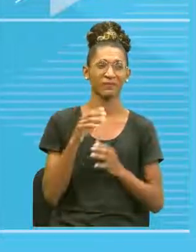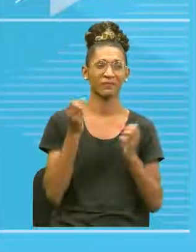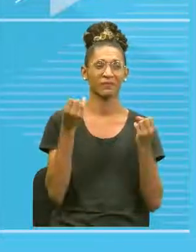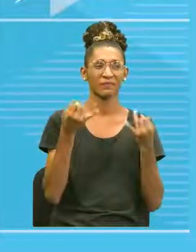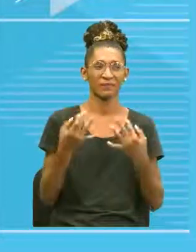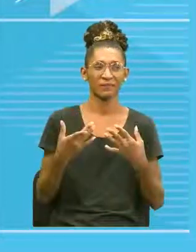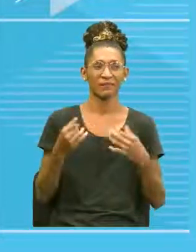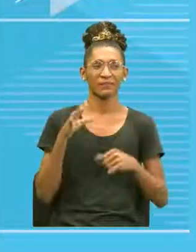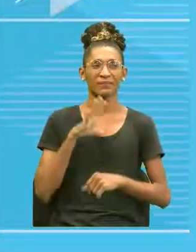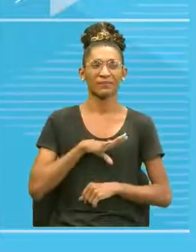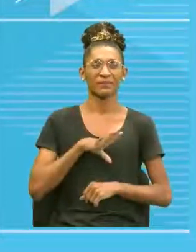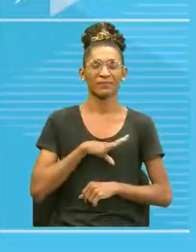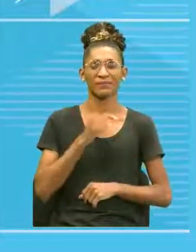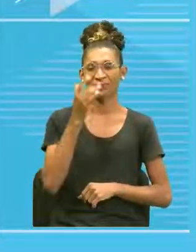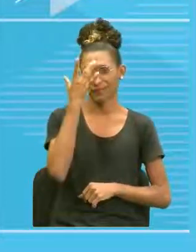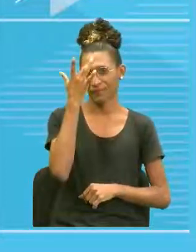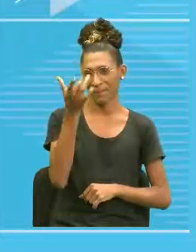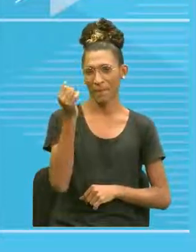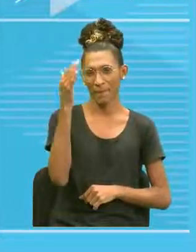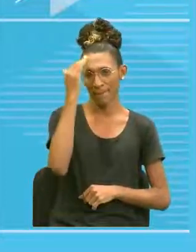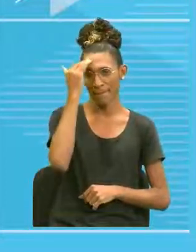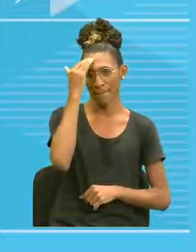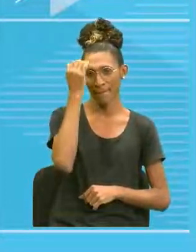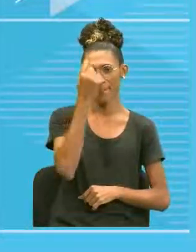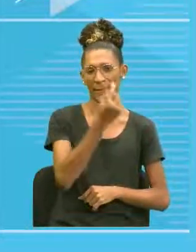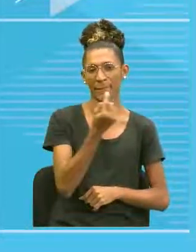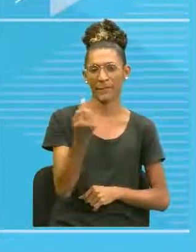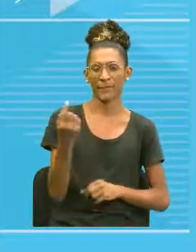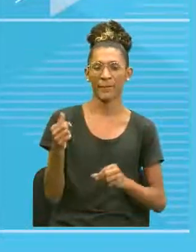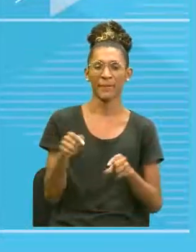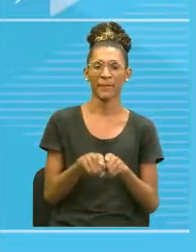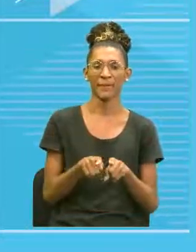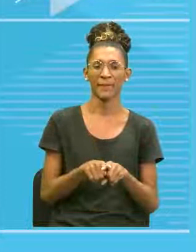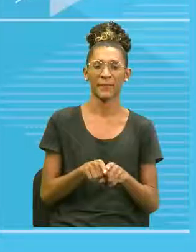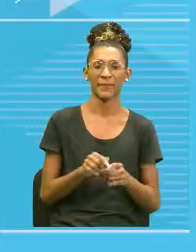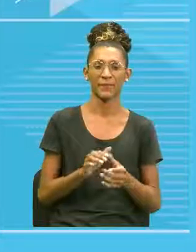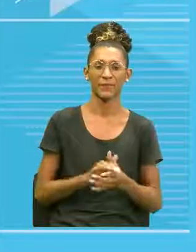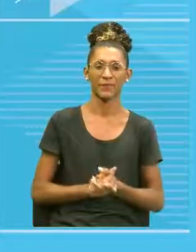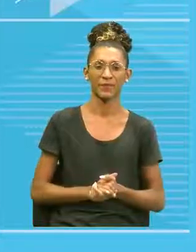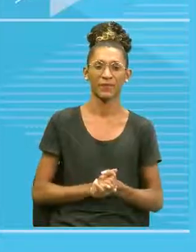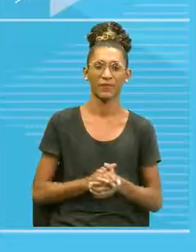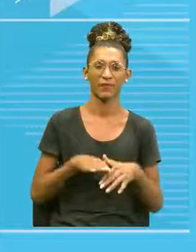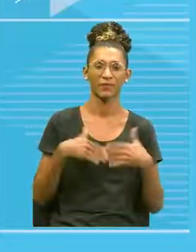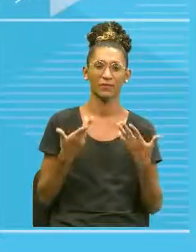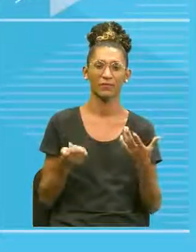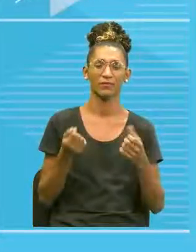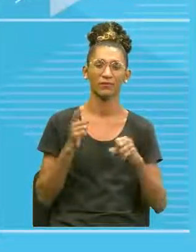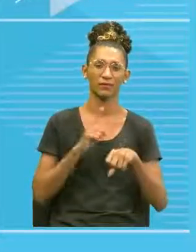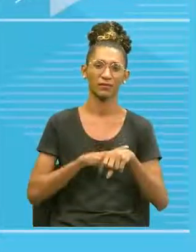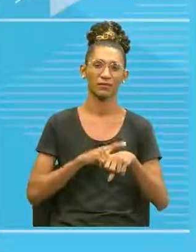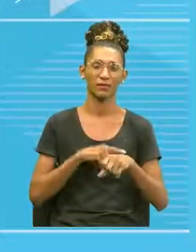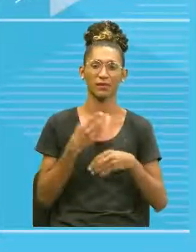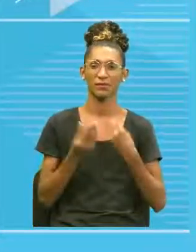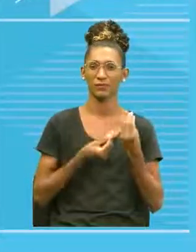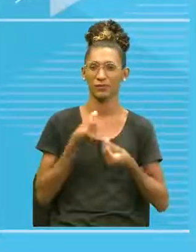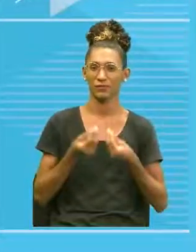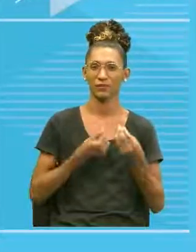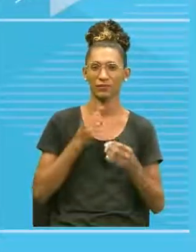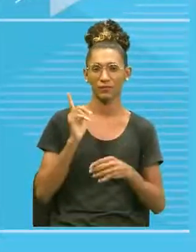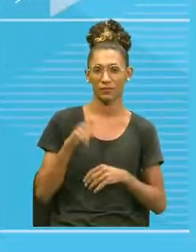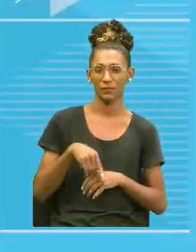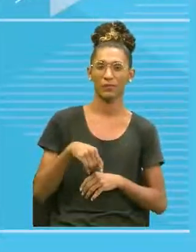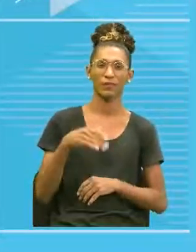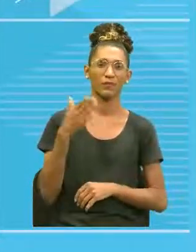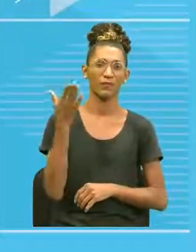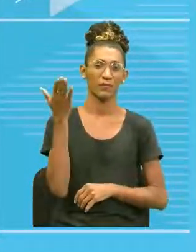tá em português né para facilitar um pouco entendimento bom então este tempo é o passado do